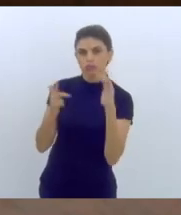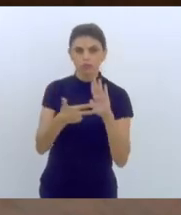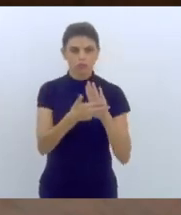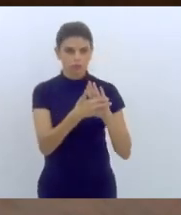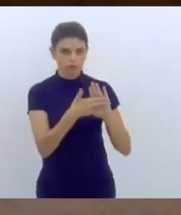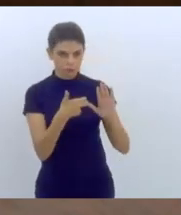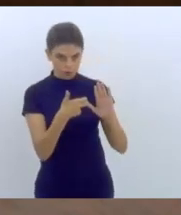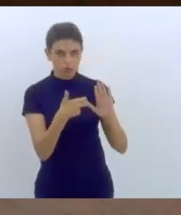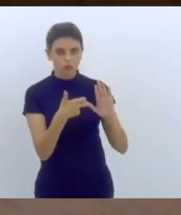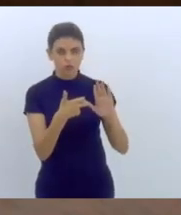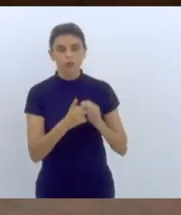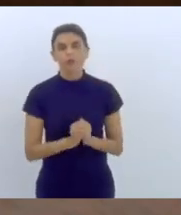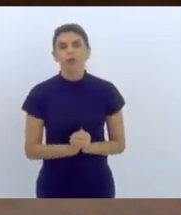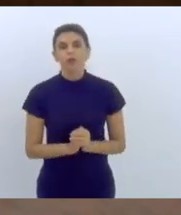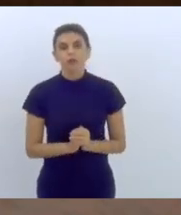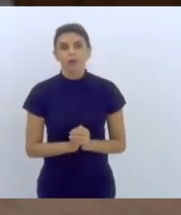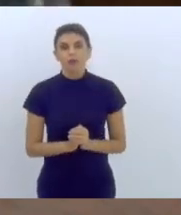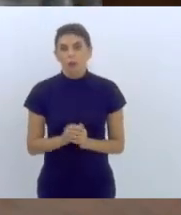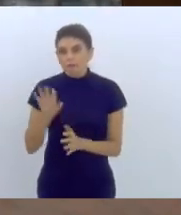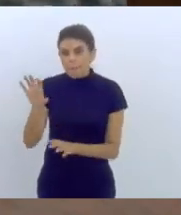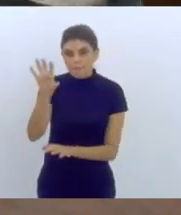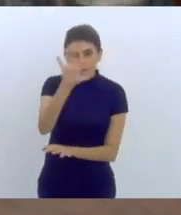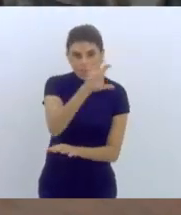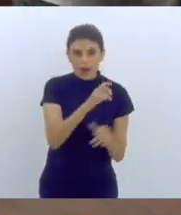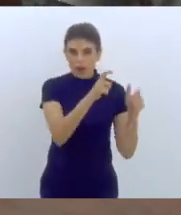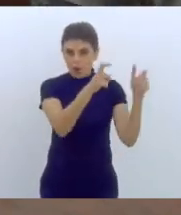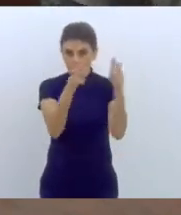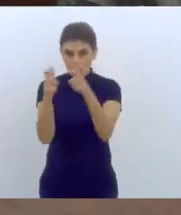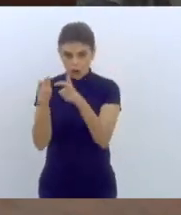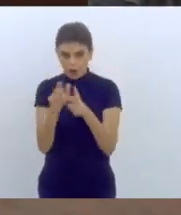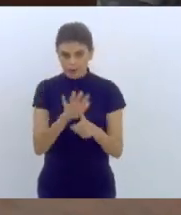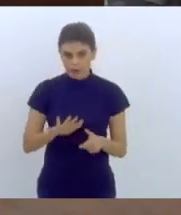Dessas 1.413 localidades,